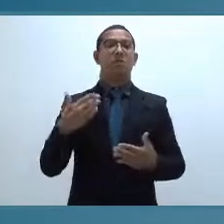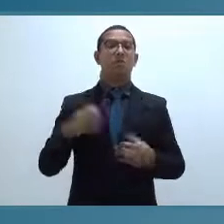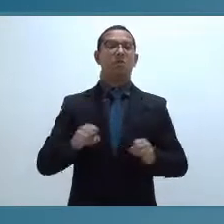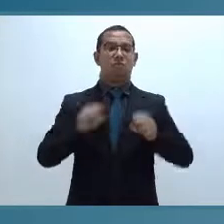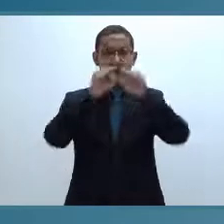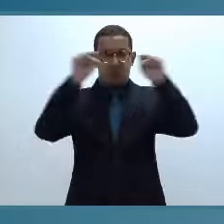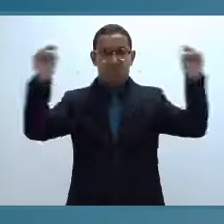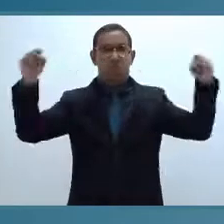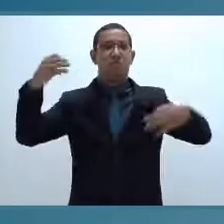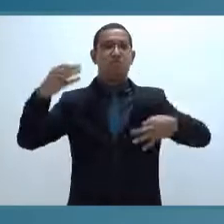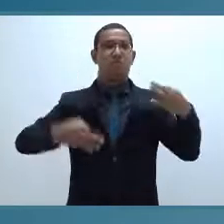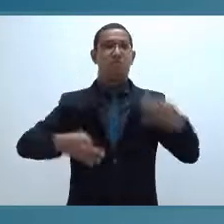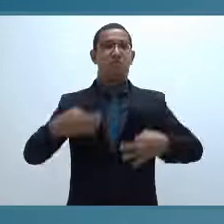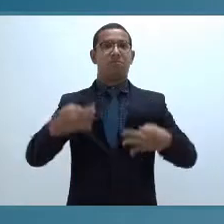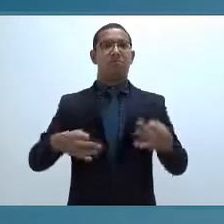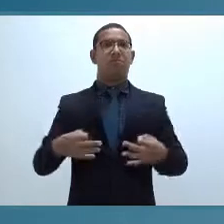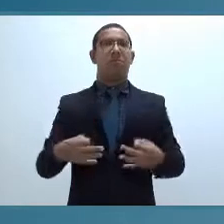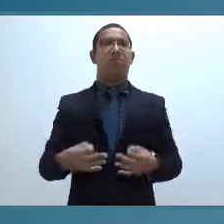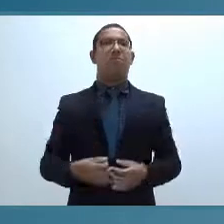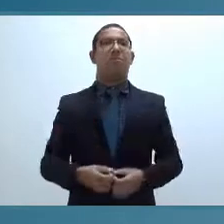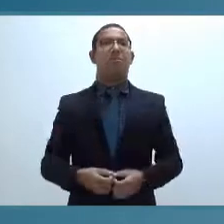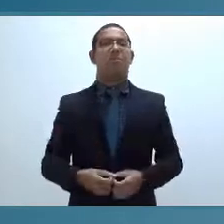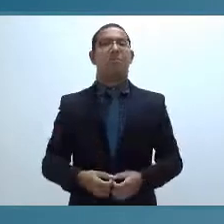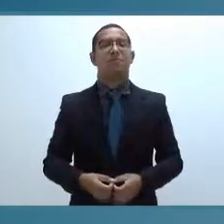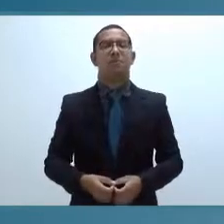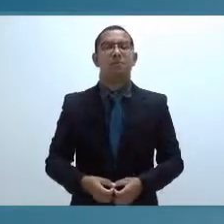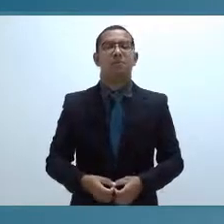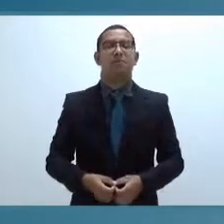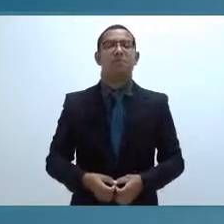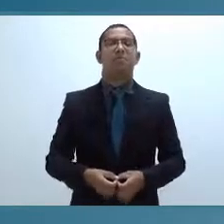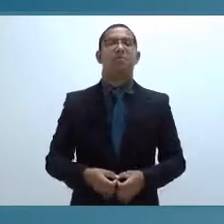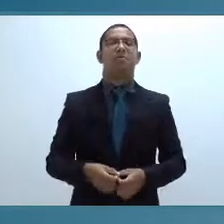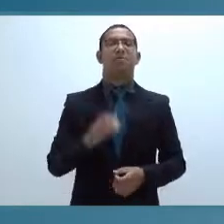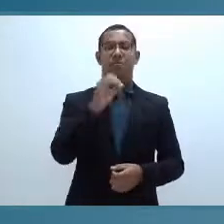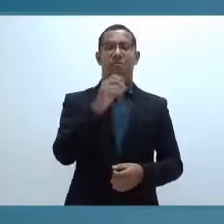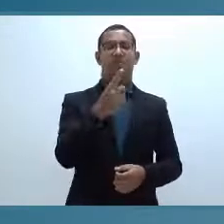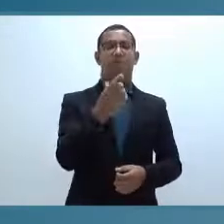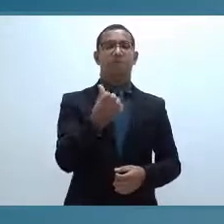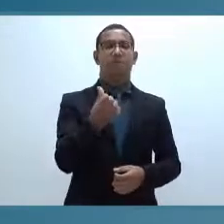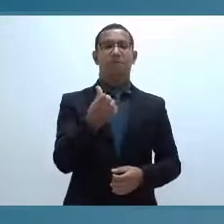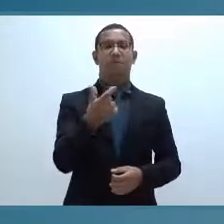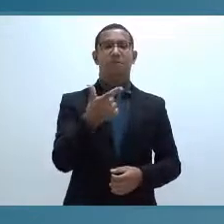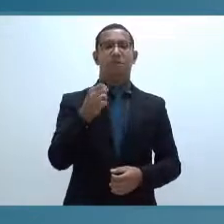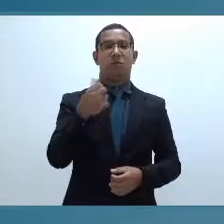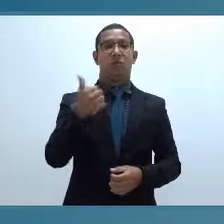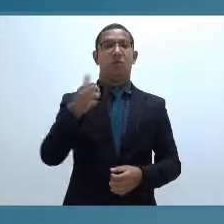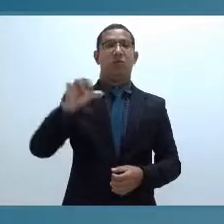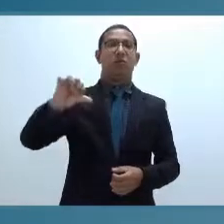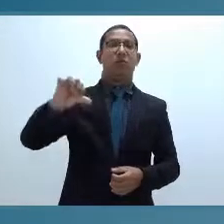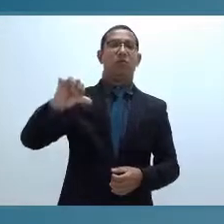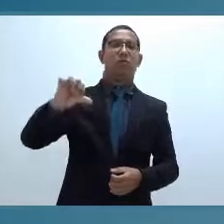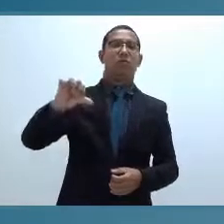artigo 4º da Resolução 016/2019. Desembargadores,